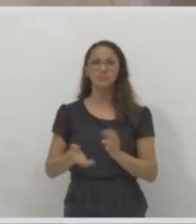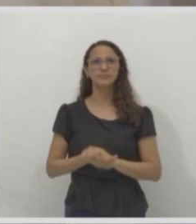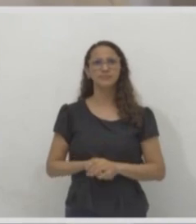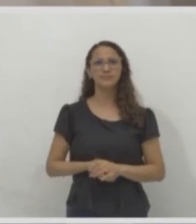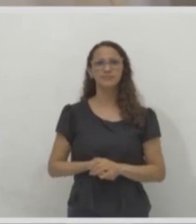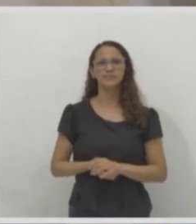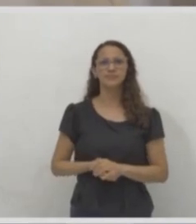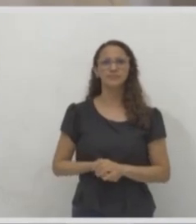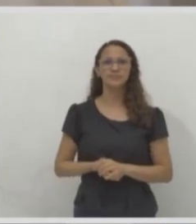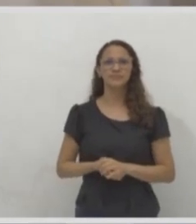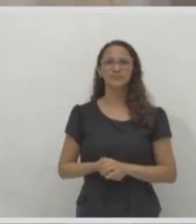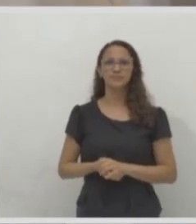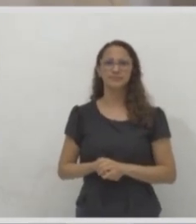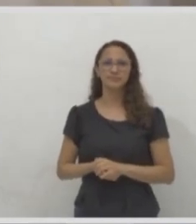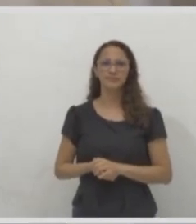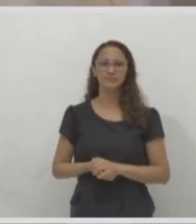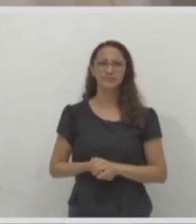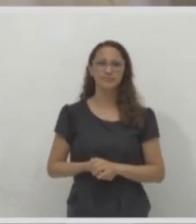tá certo?